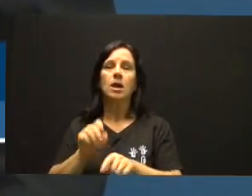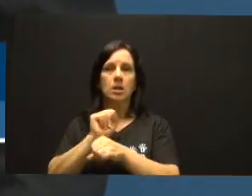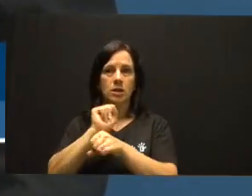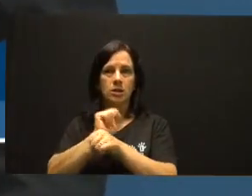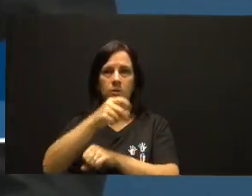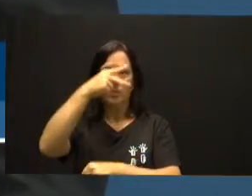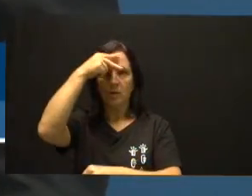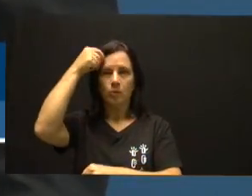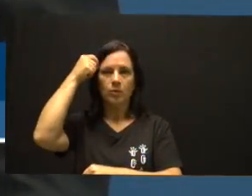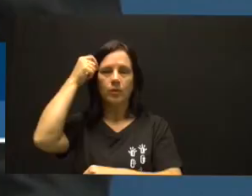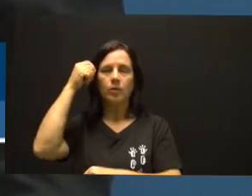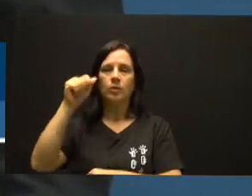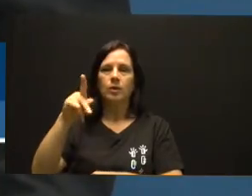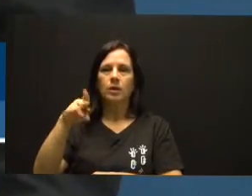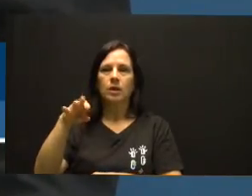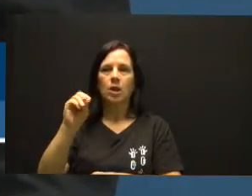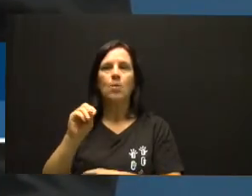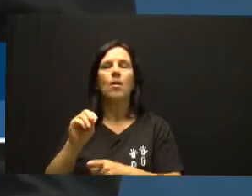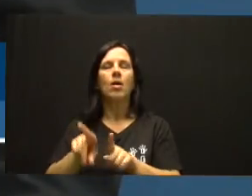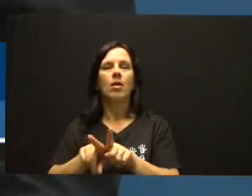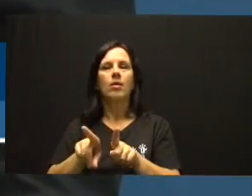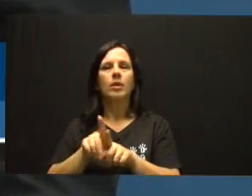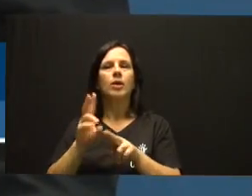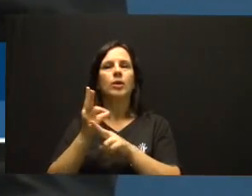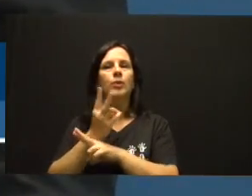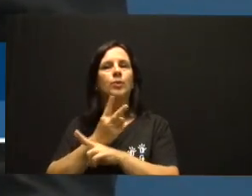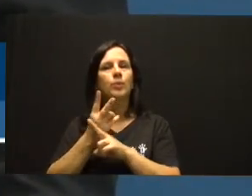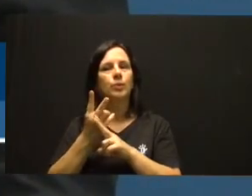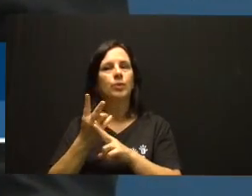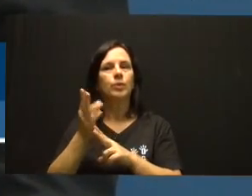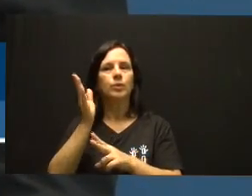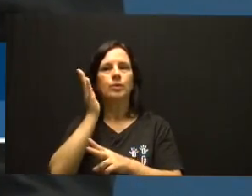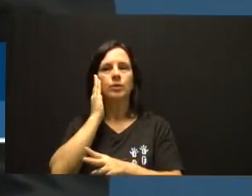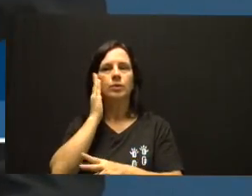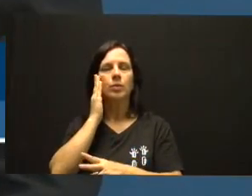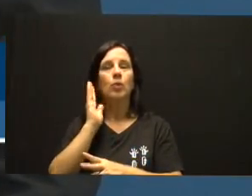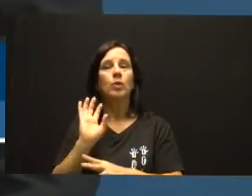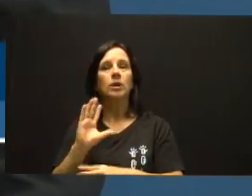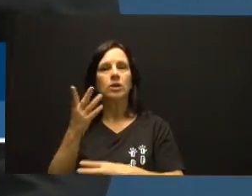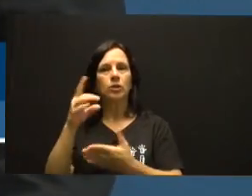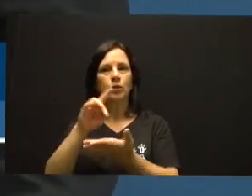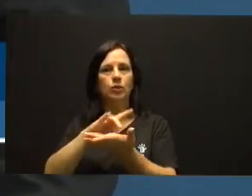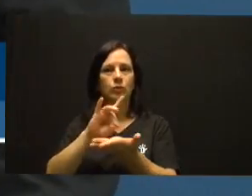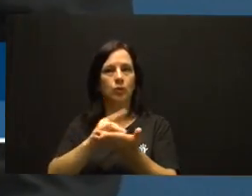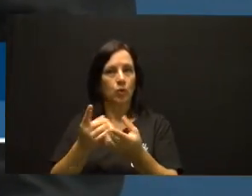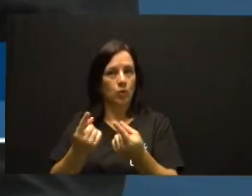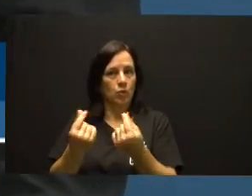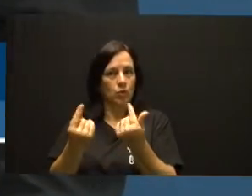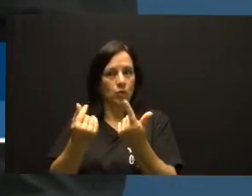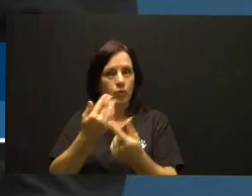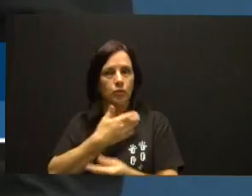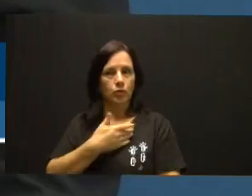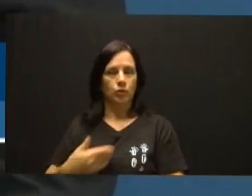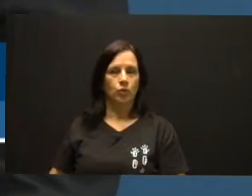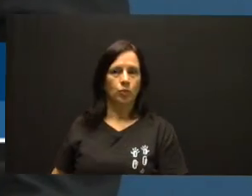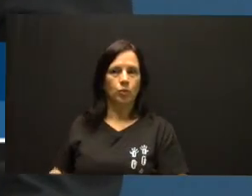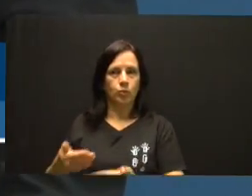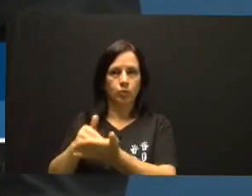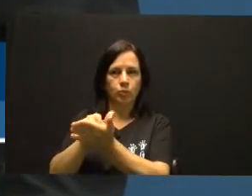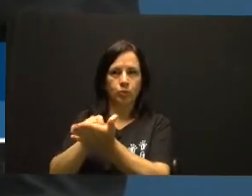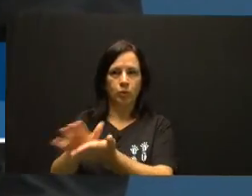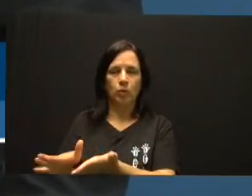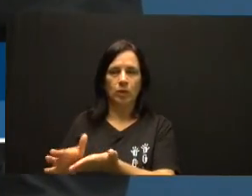prefeito Ademário, ele vá a fundo e busque saber o que aconteceu realmente, porque foi dinheiro público lá jogado fora, ou